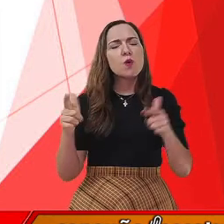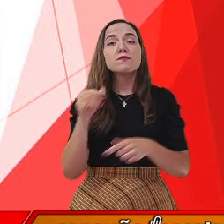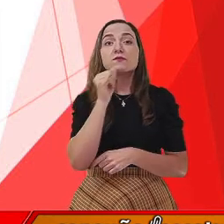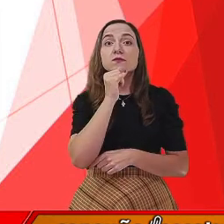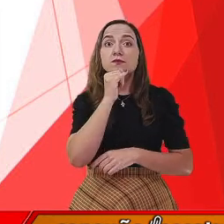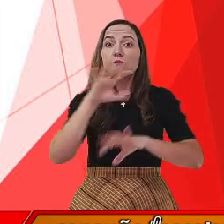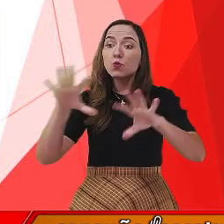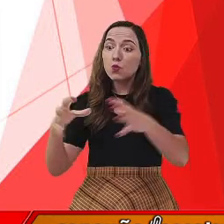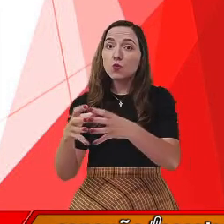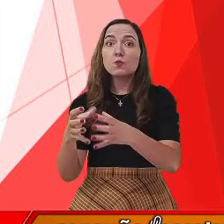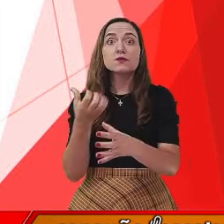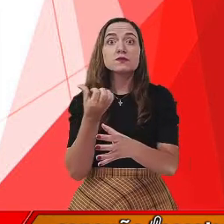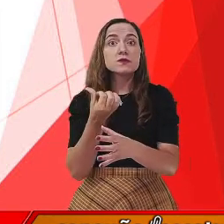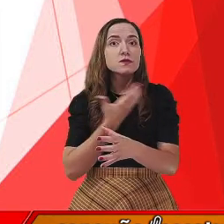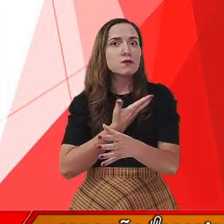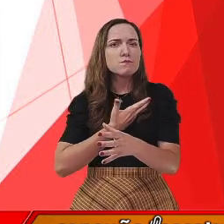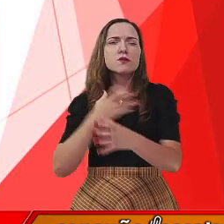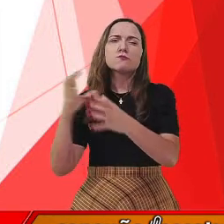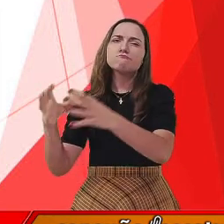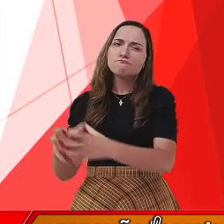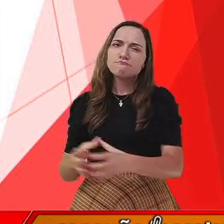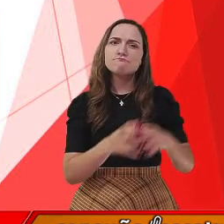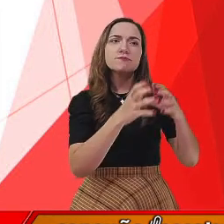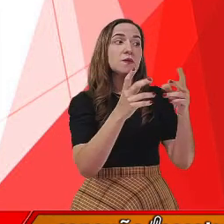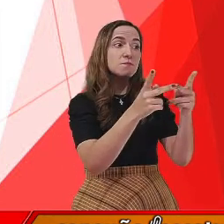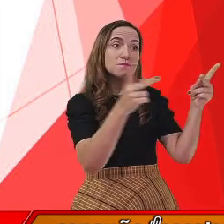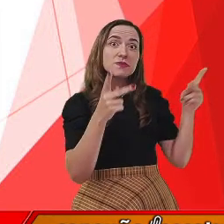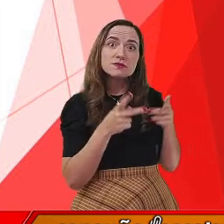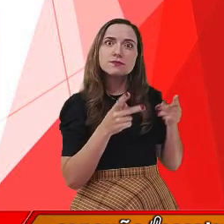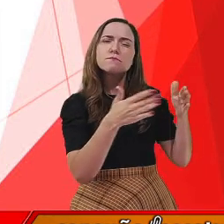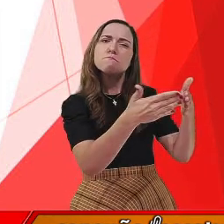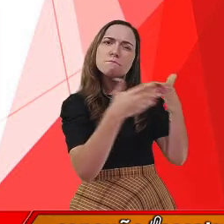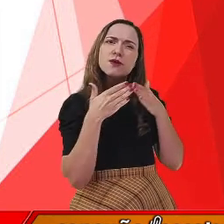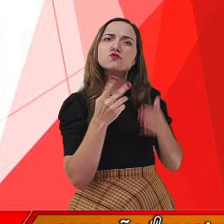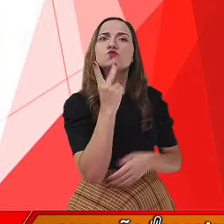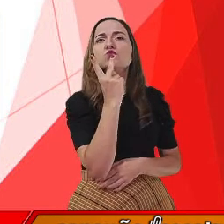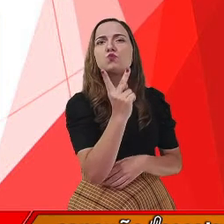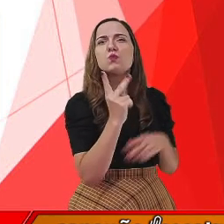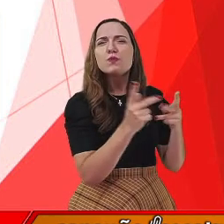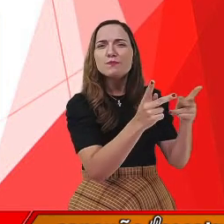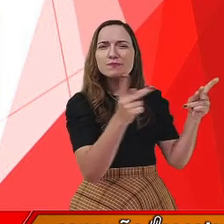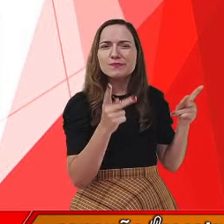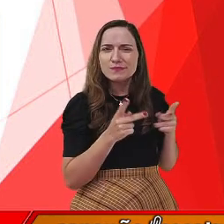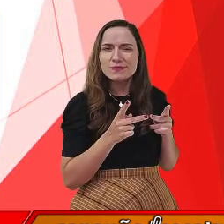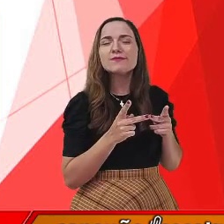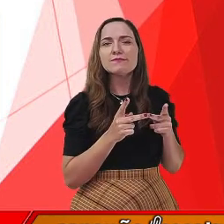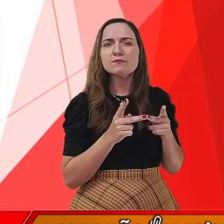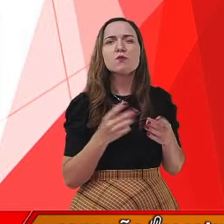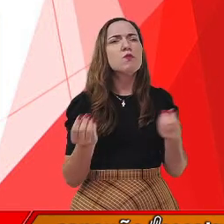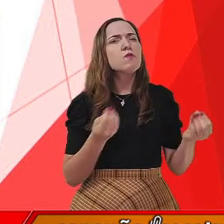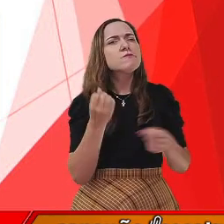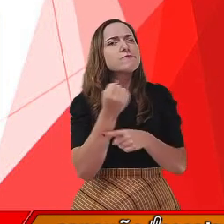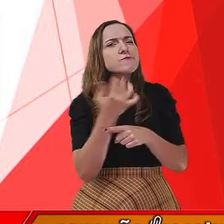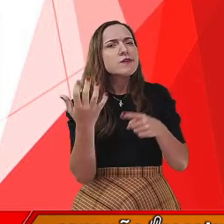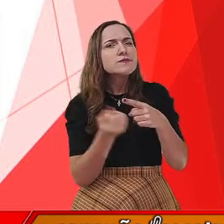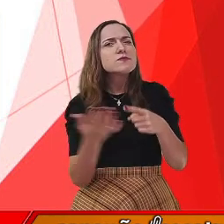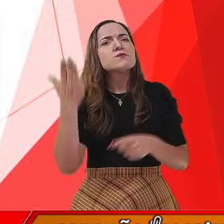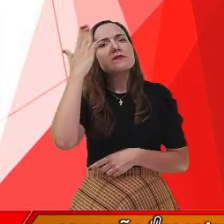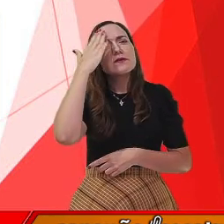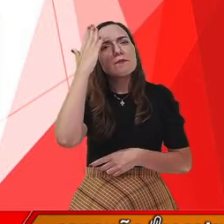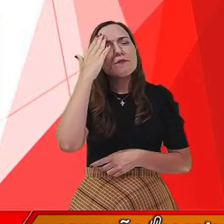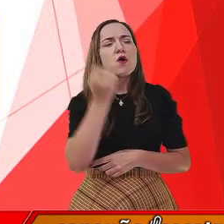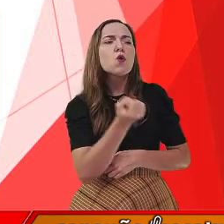em que uma turma de 6 pessoas vão a uma pizzaria e pedem 2 pizzas. A fração que representa a